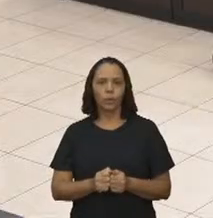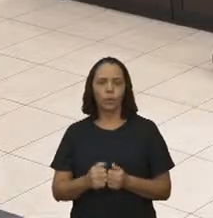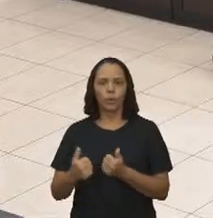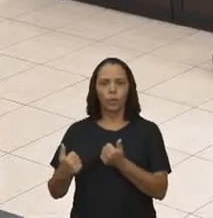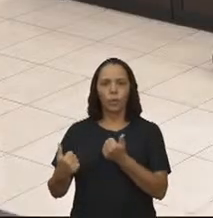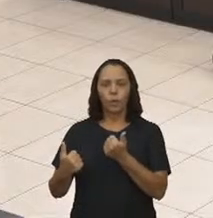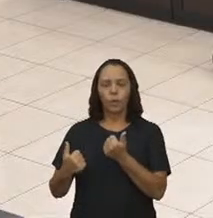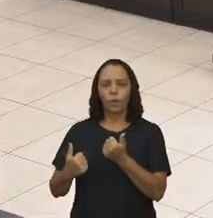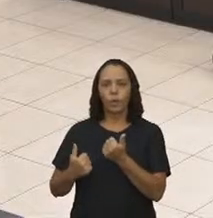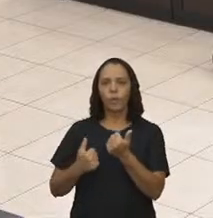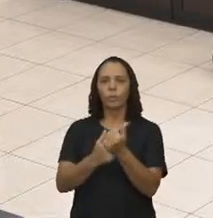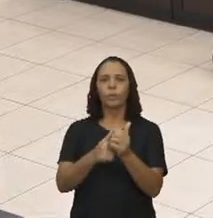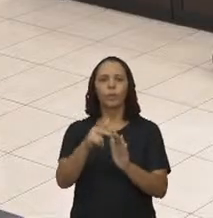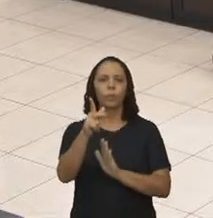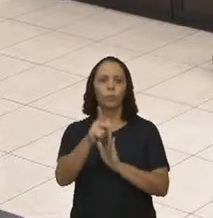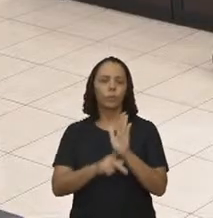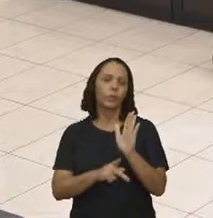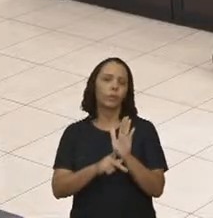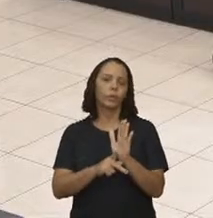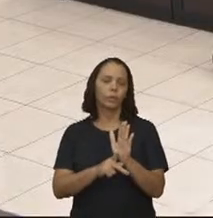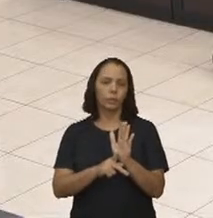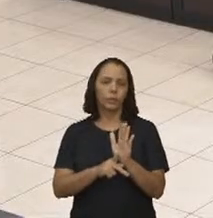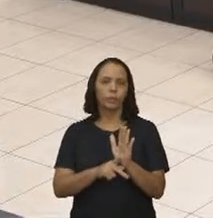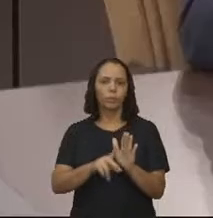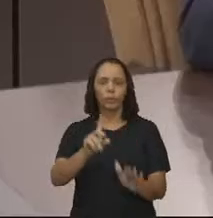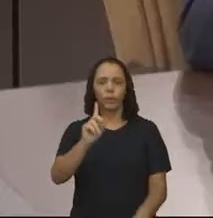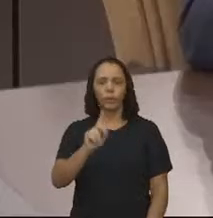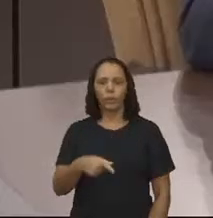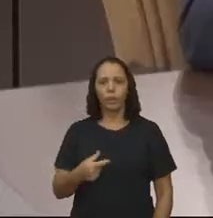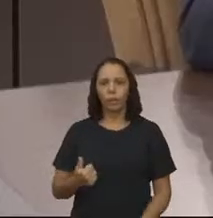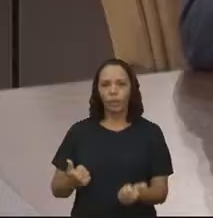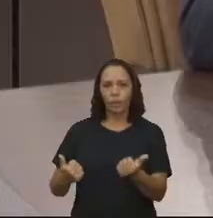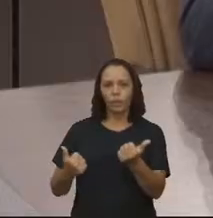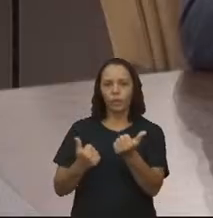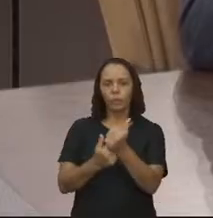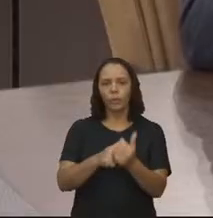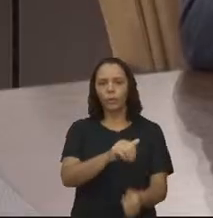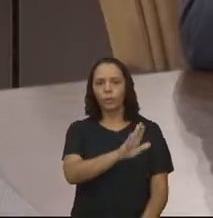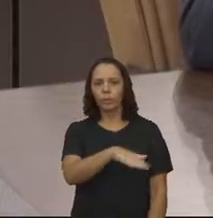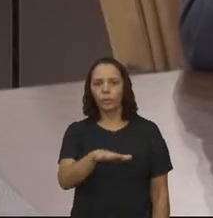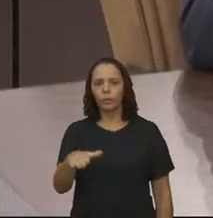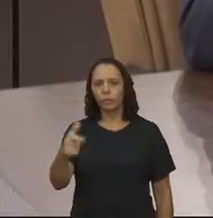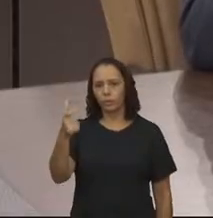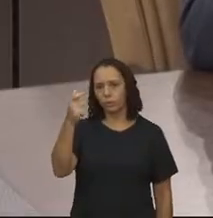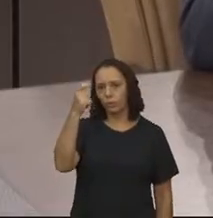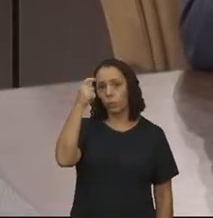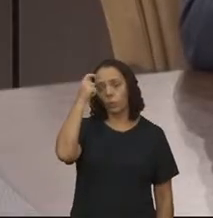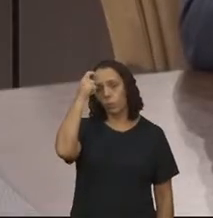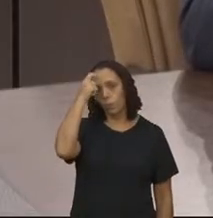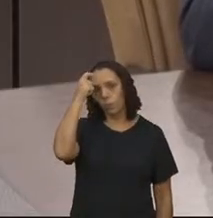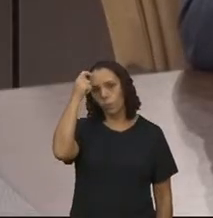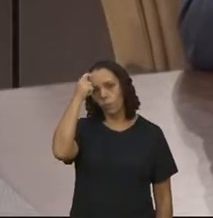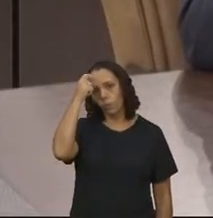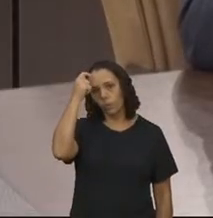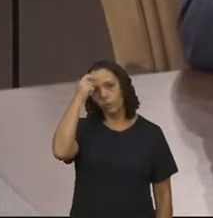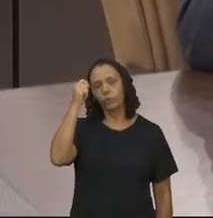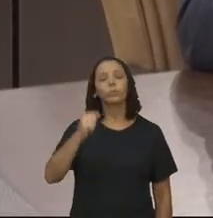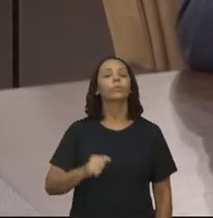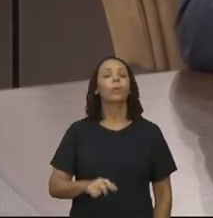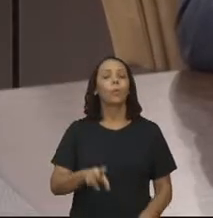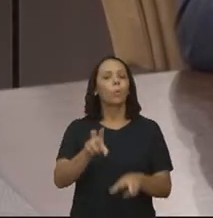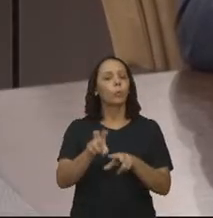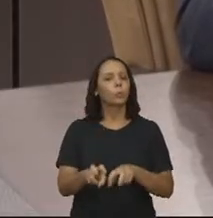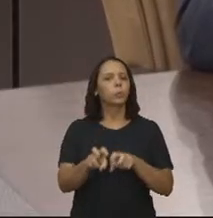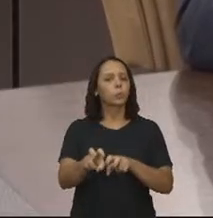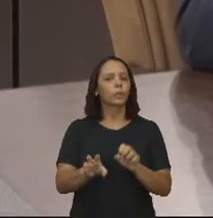Trânsito Mirim na cidade de Jacareí é investir também na consciência das nossas crianças, é, acima de tudo, buscar um trânsito